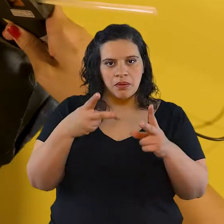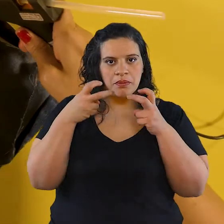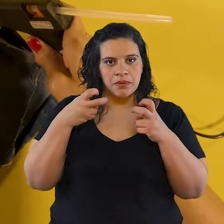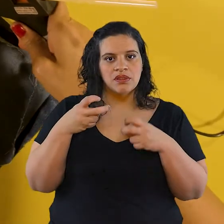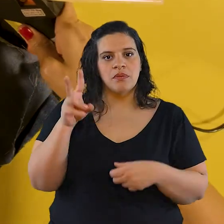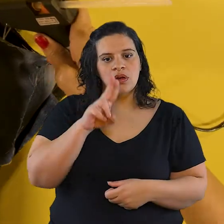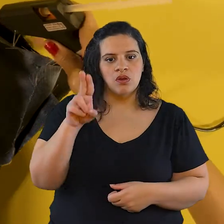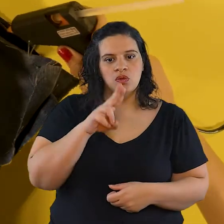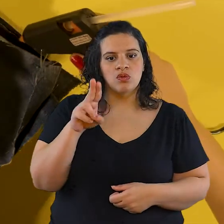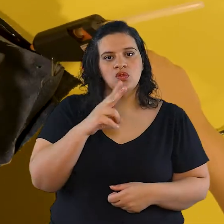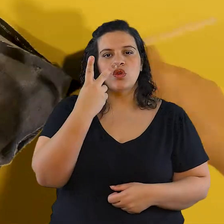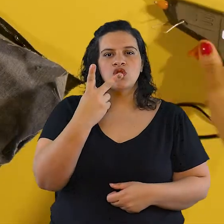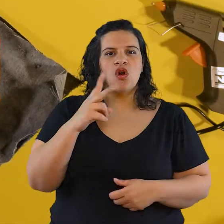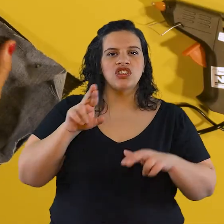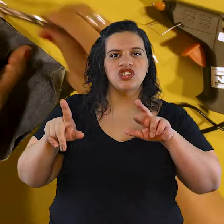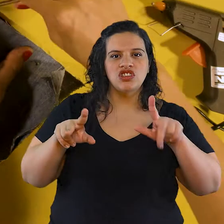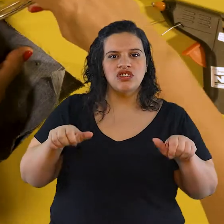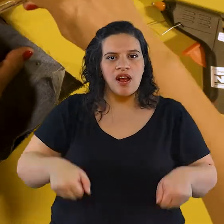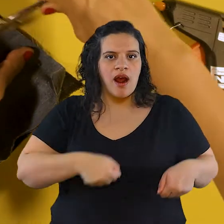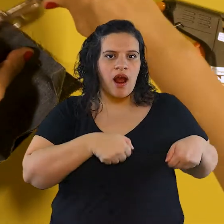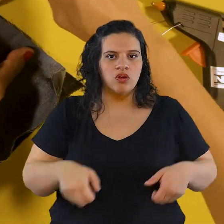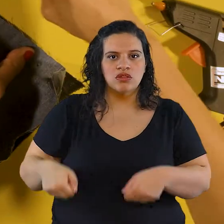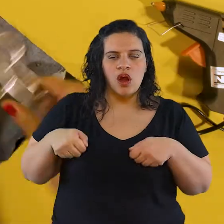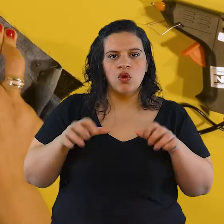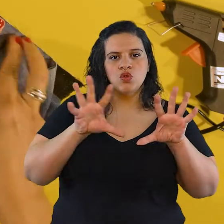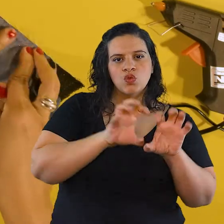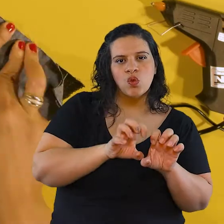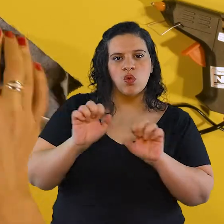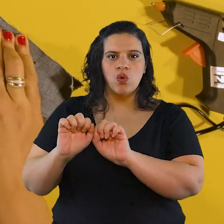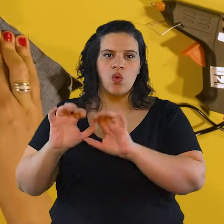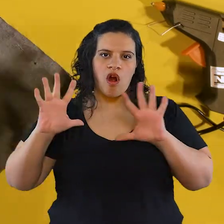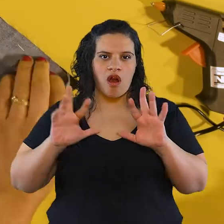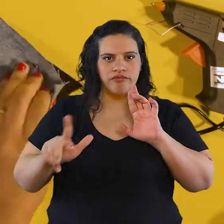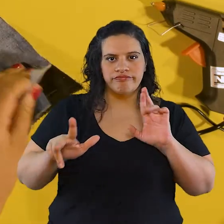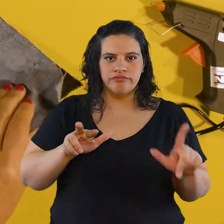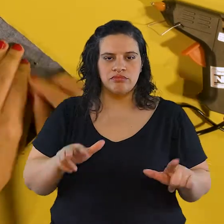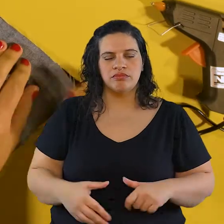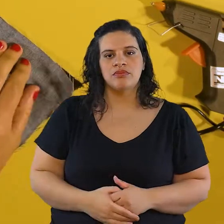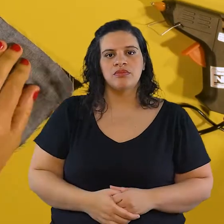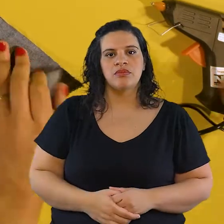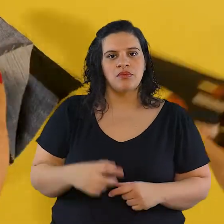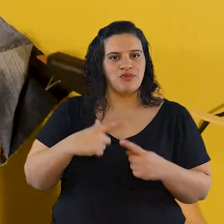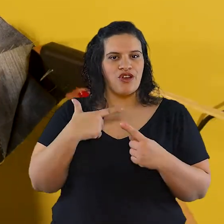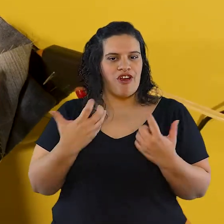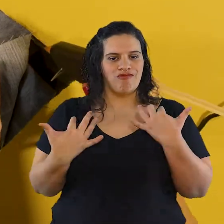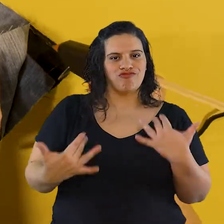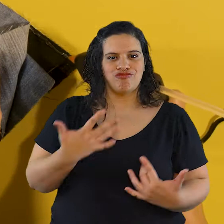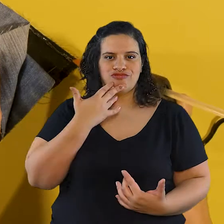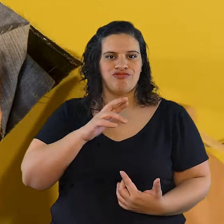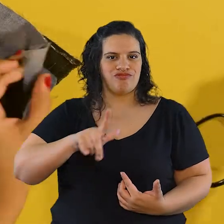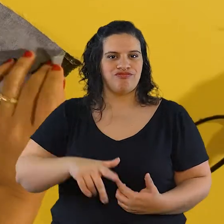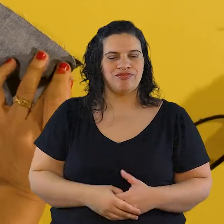E aqui vocês podem perceber que eu usei duas cores de calça, uma mais escura e essa mais clara, para dar